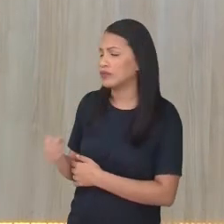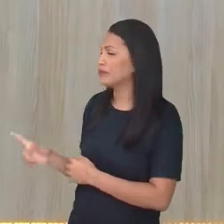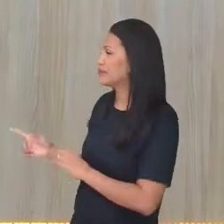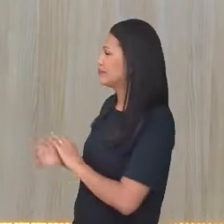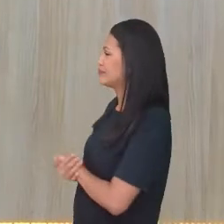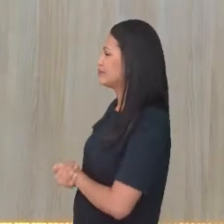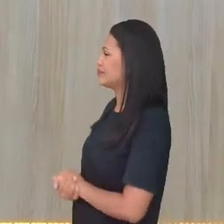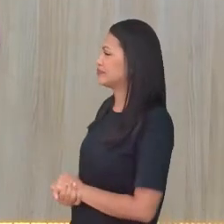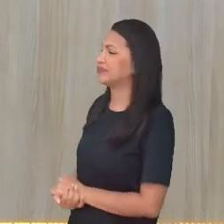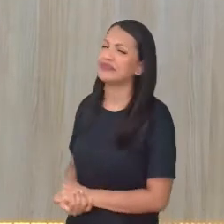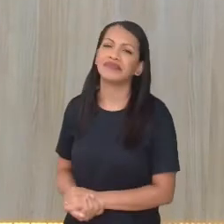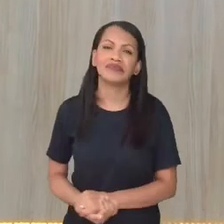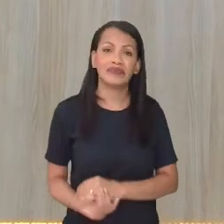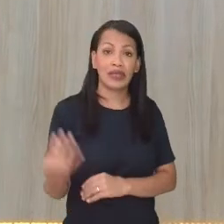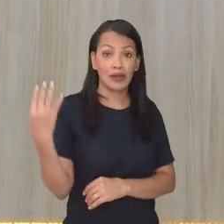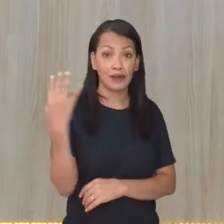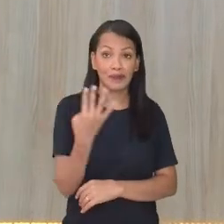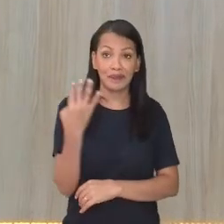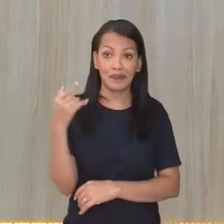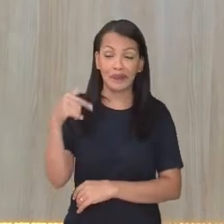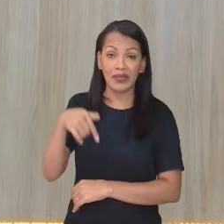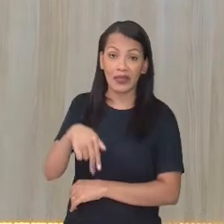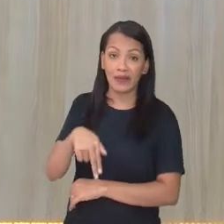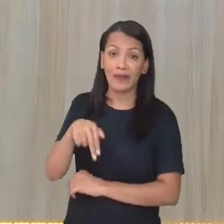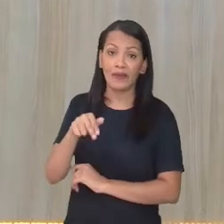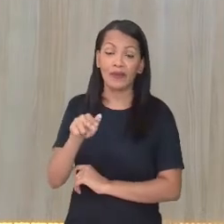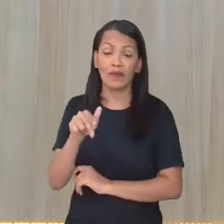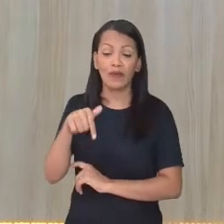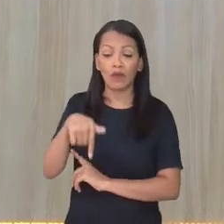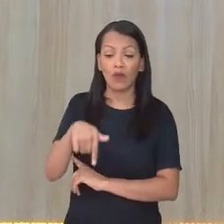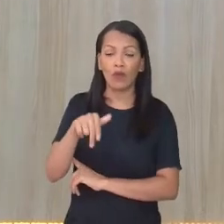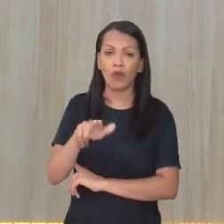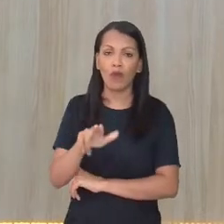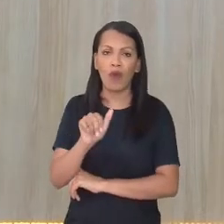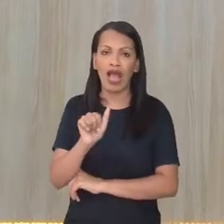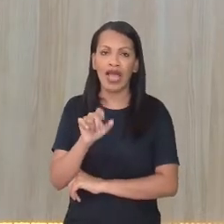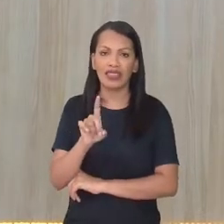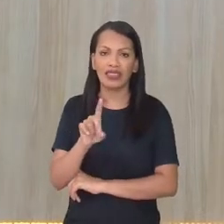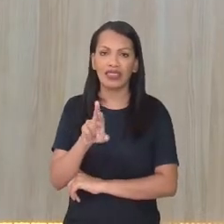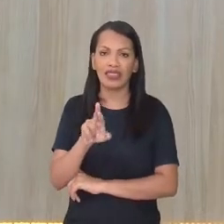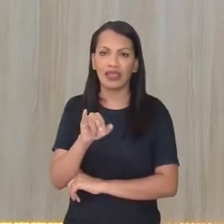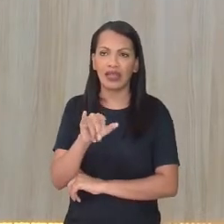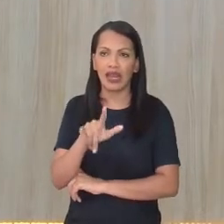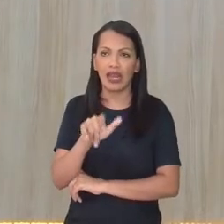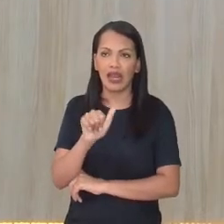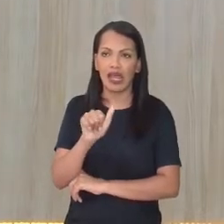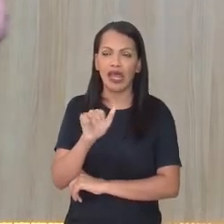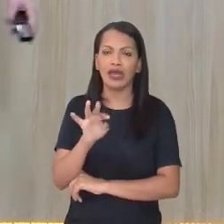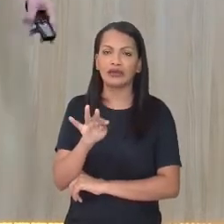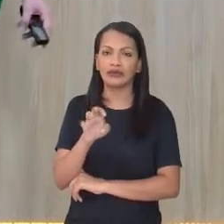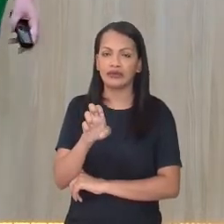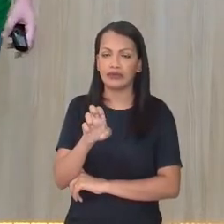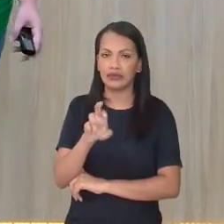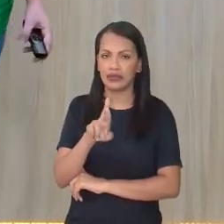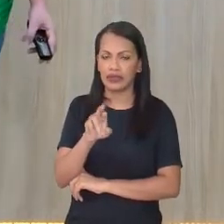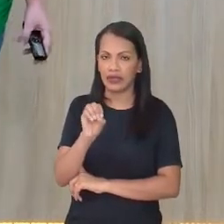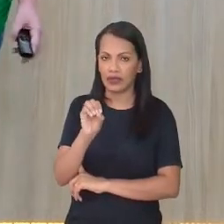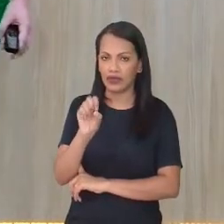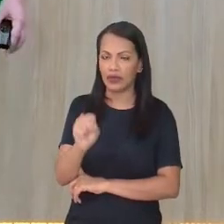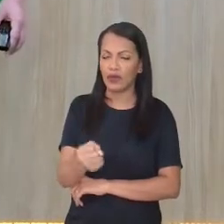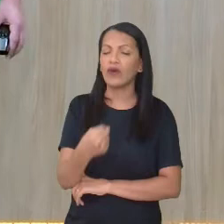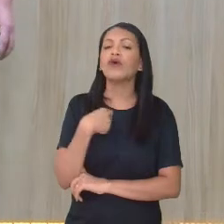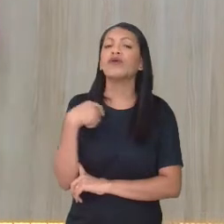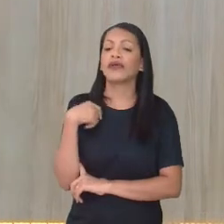Quadriláteros. 4, hein, gente? São polígonos que possuem 4